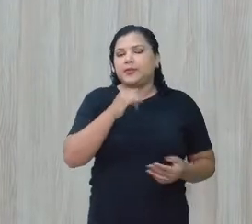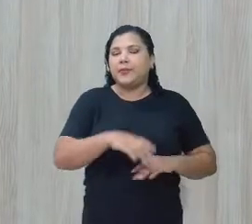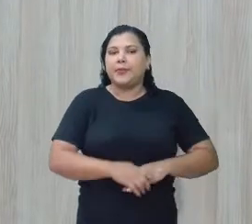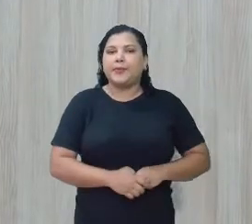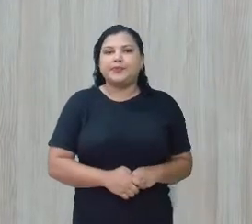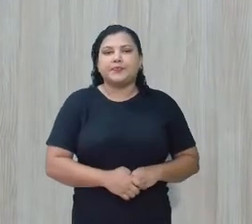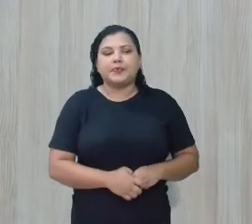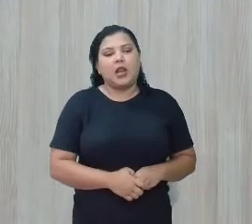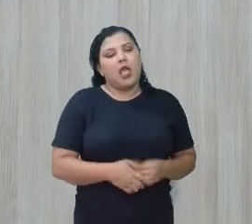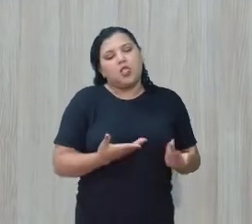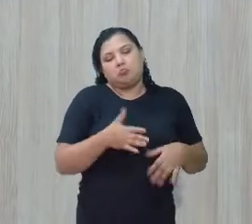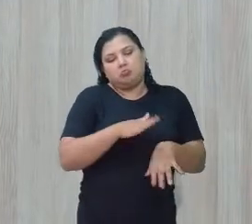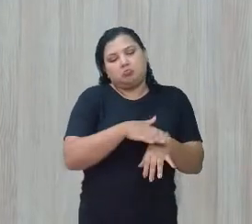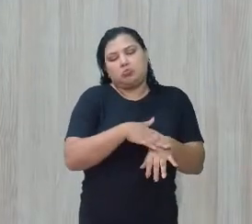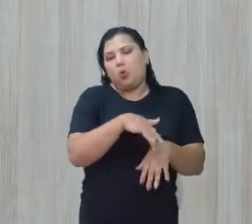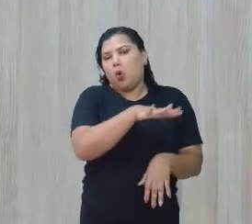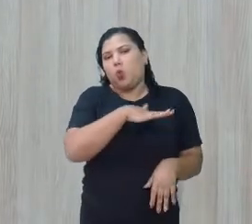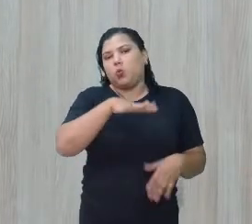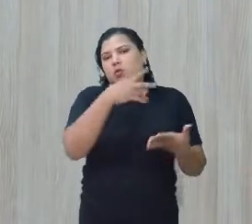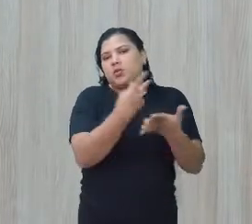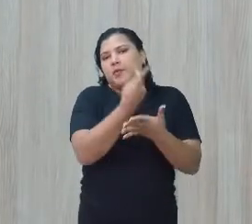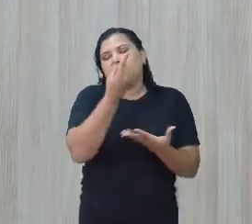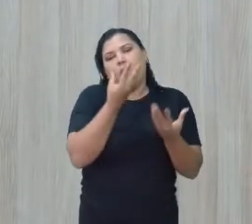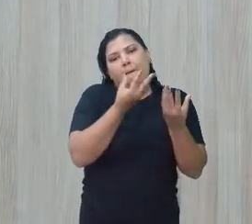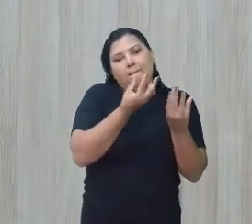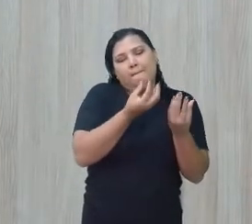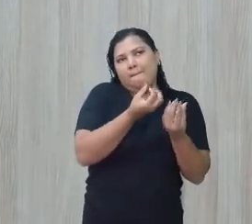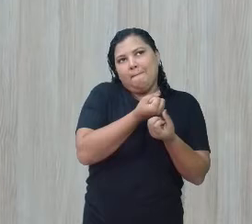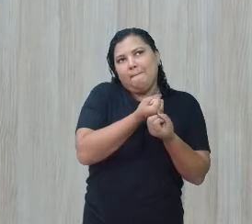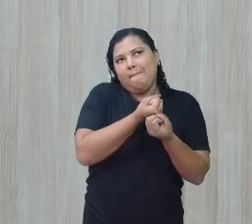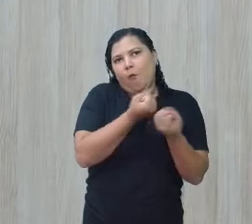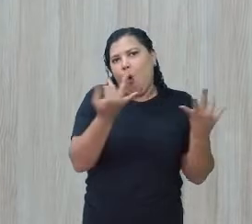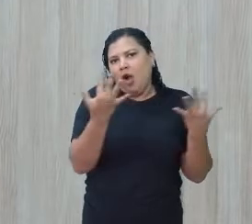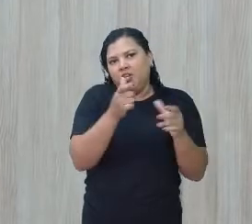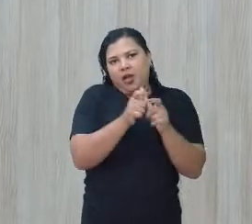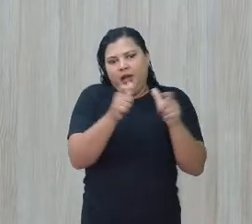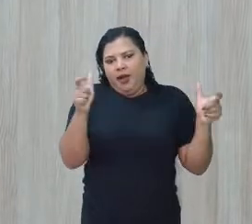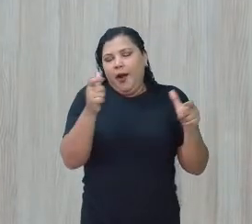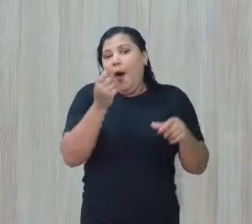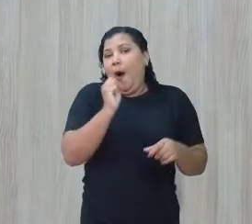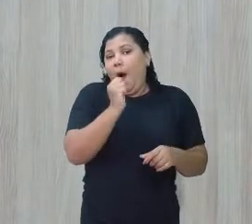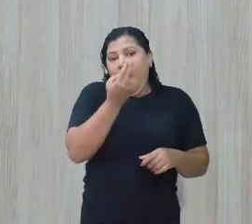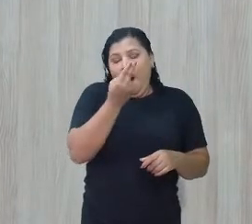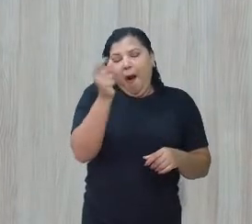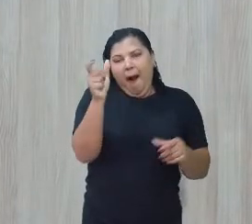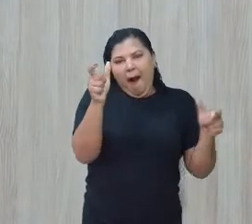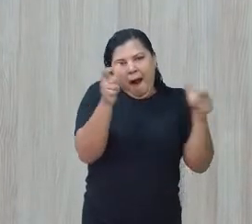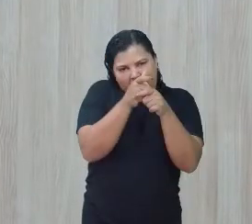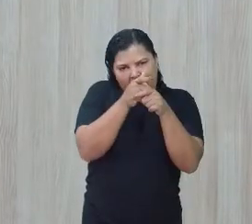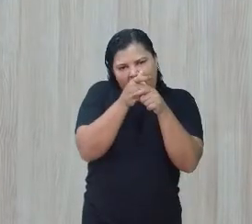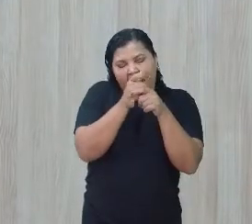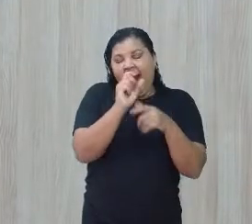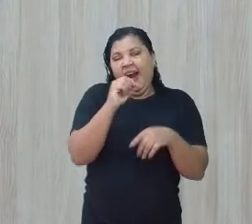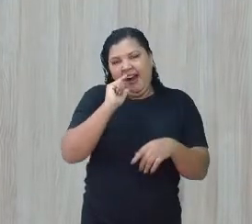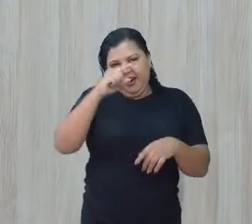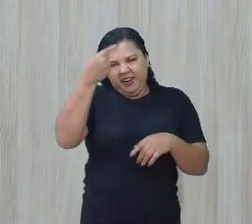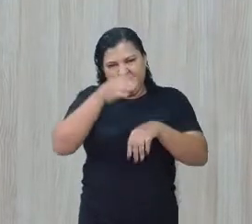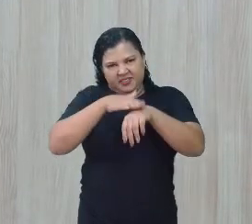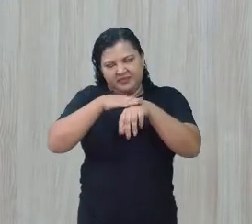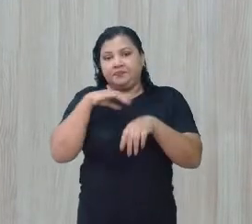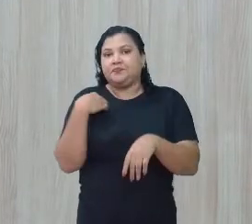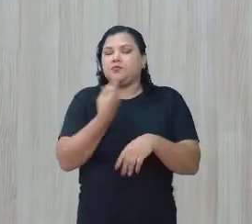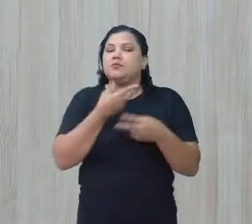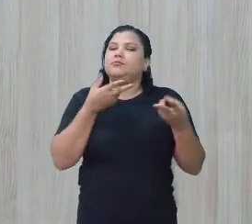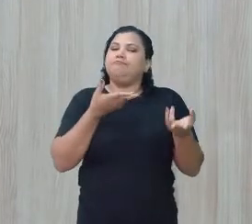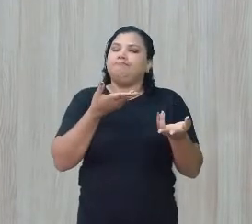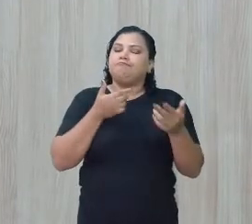comparar dentro de uma situação se foi muito ou se foi pouco. E aí, em outro momento, a gente vai trabalhar um pouquinho essa percepção do muito ou